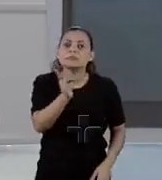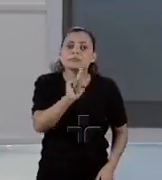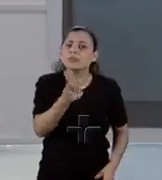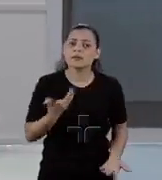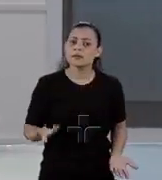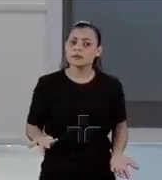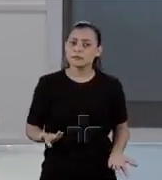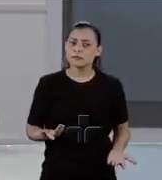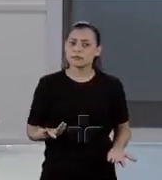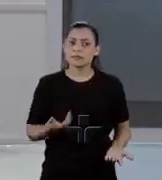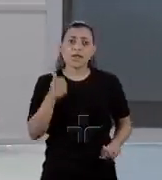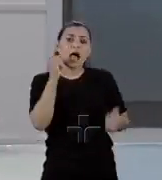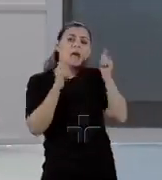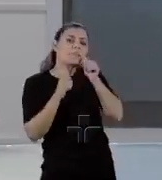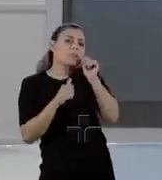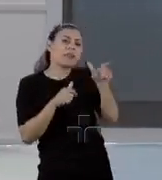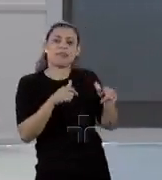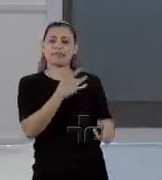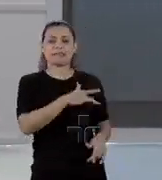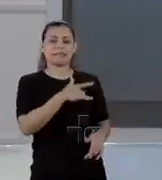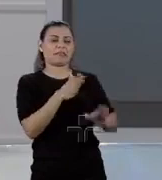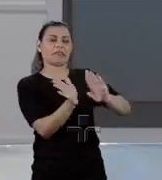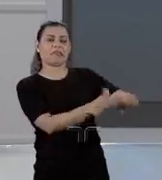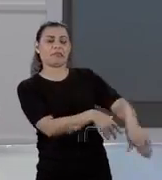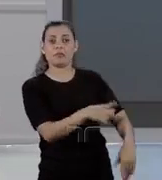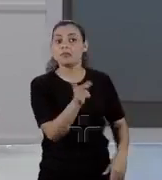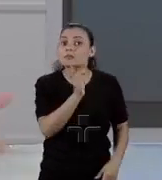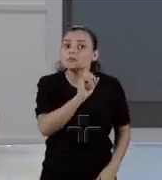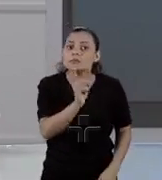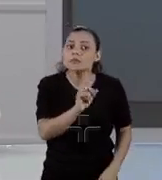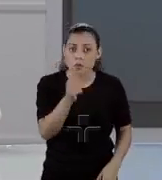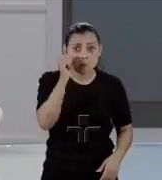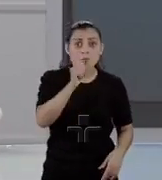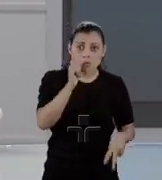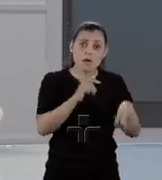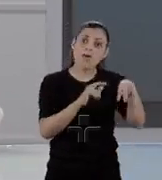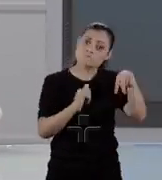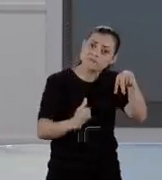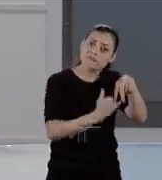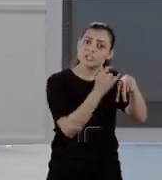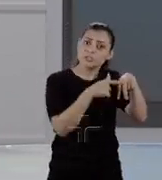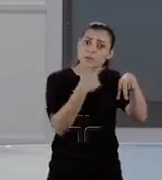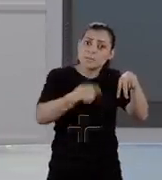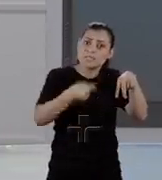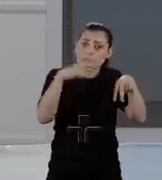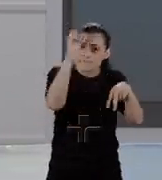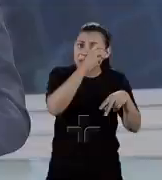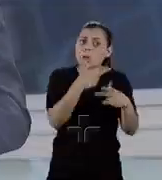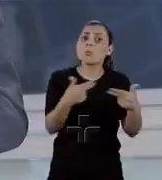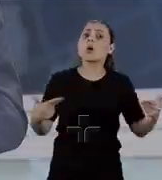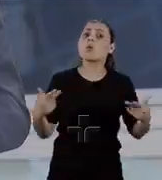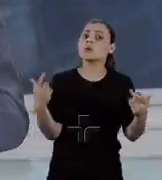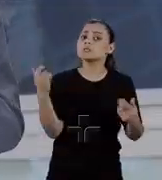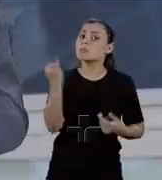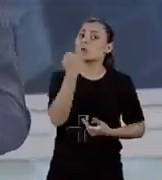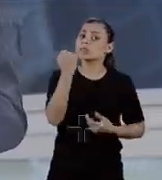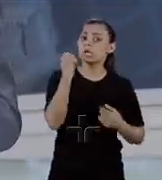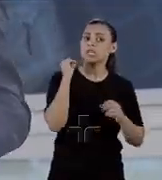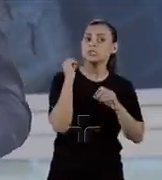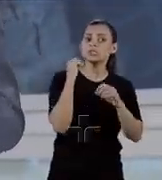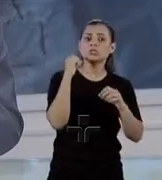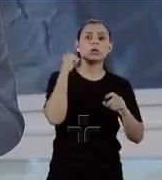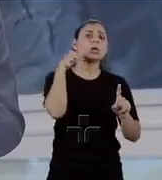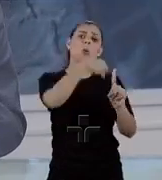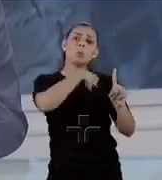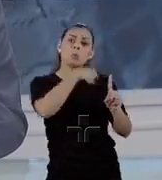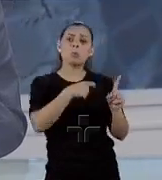de esquadro. Mas eu também acho que, além disso, as mulheres podiam muito bem aprender a se defender. Ia ser bom para elas. São duas coisas